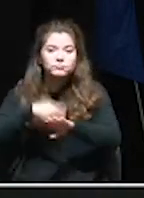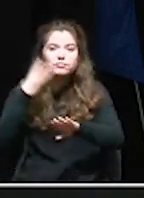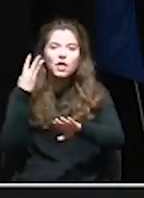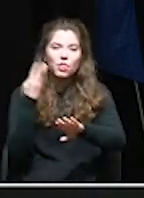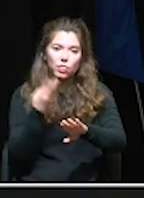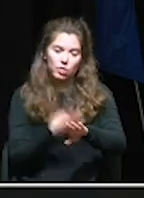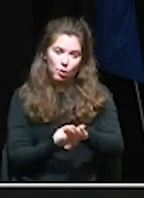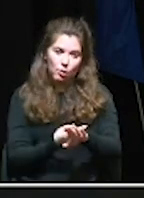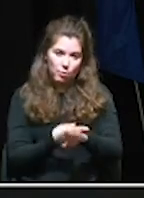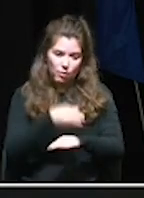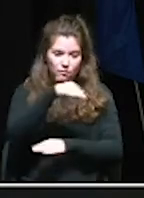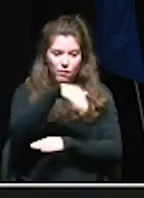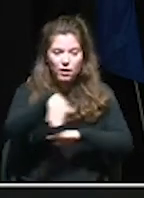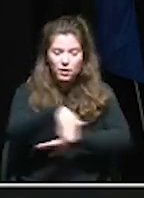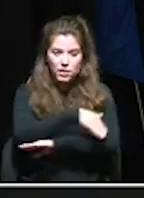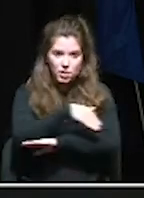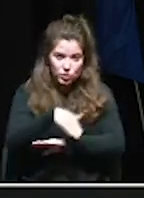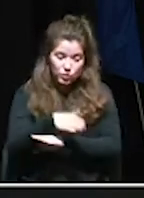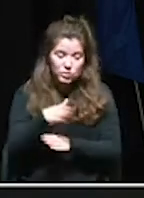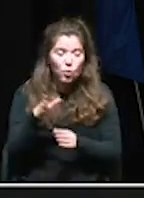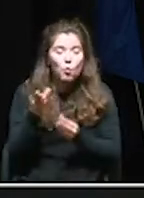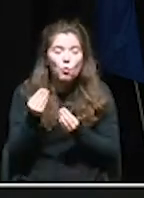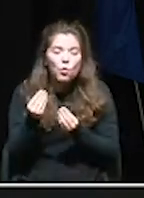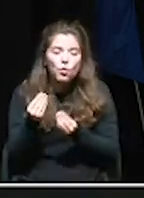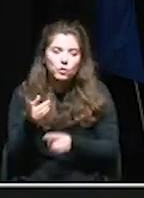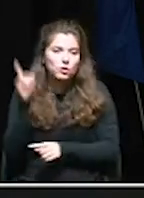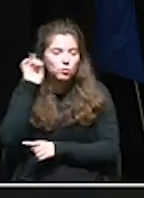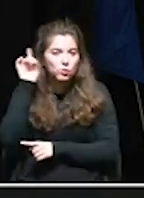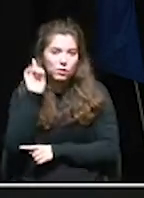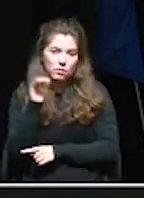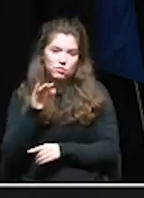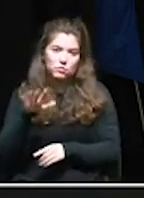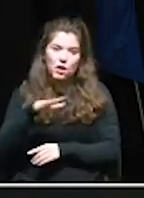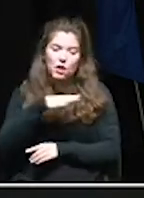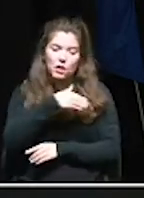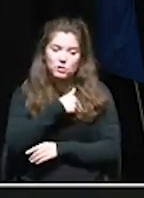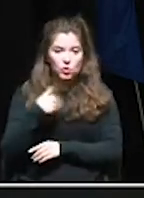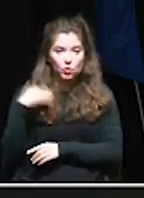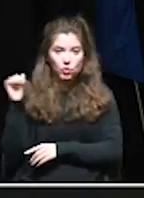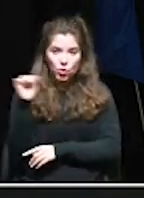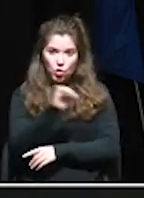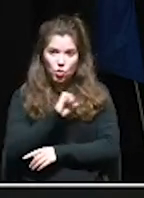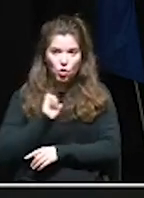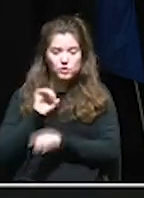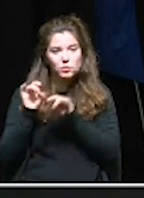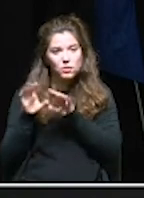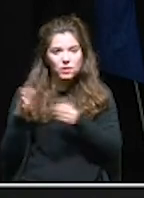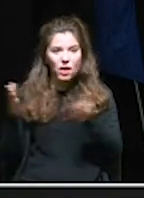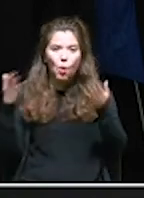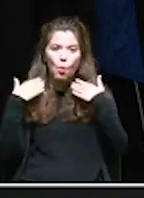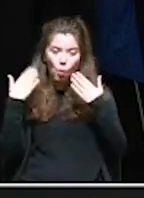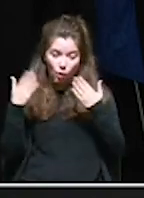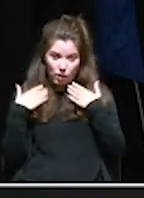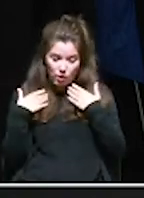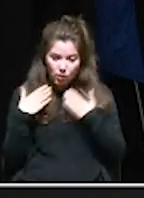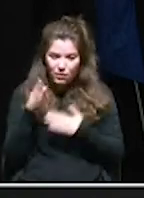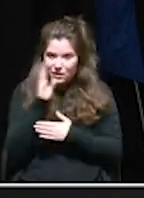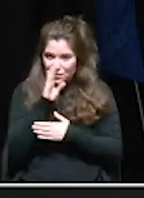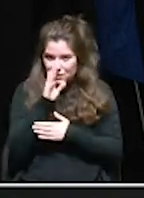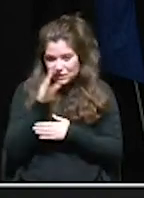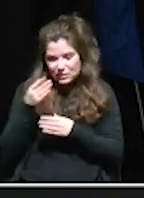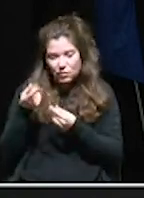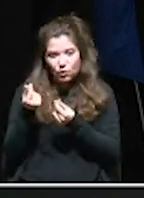ruas de Lisboa e que são essenciais para a nossa saúde e para combater as ondas de calor. Se pensarmos na totalidade de receita de que Lisboa vai abdicar